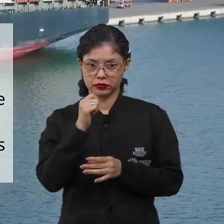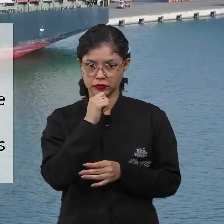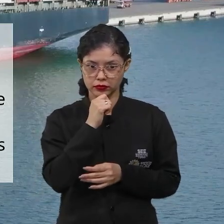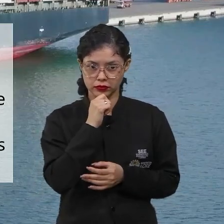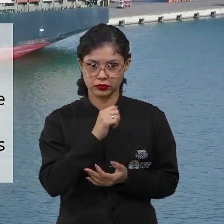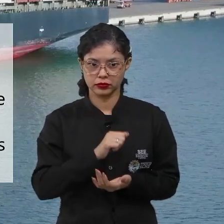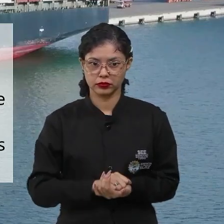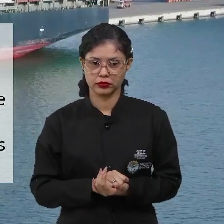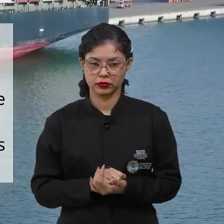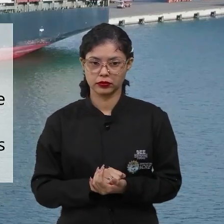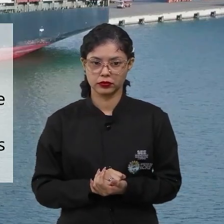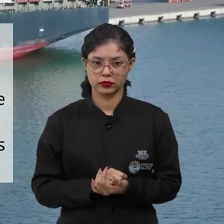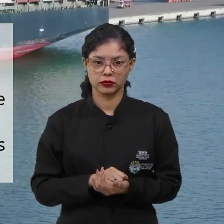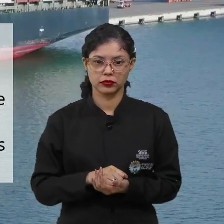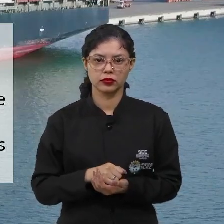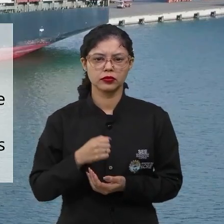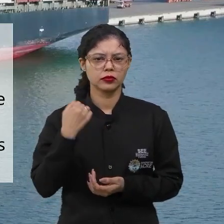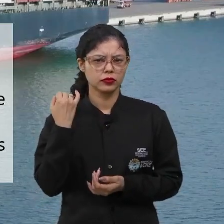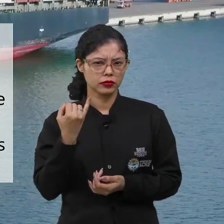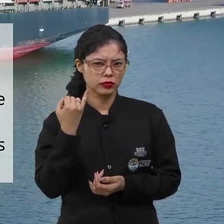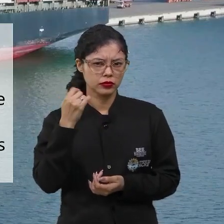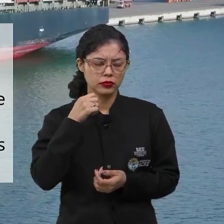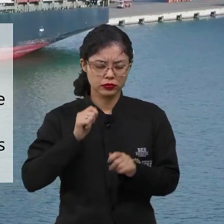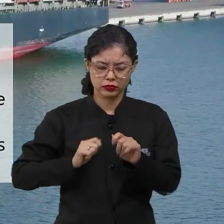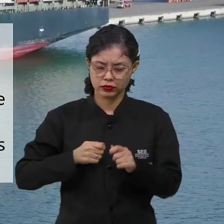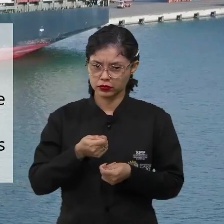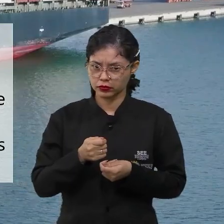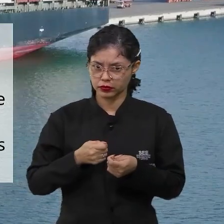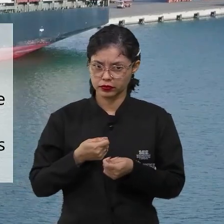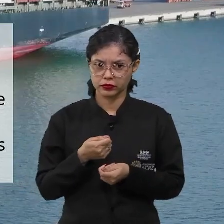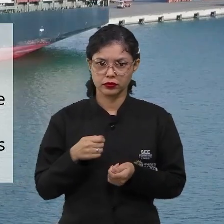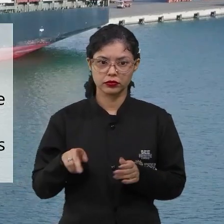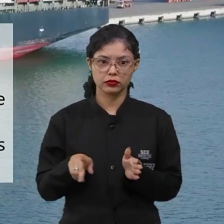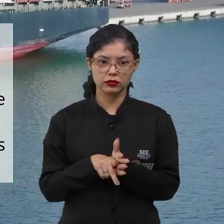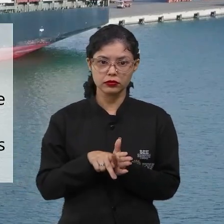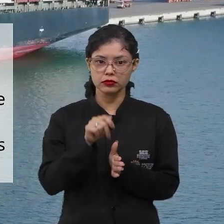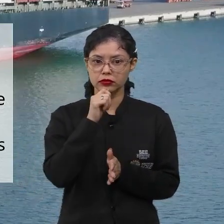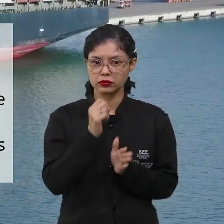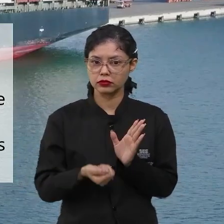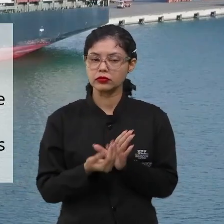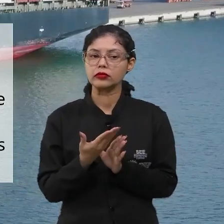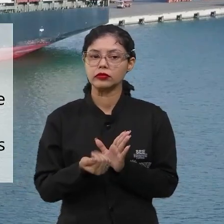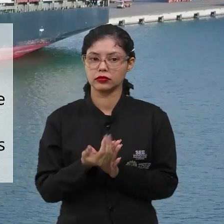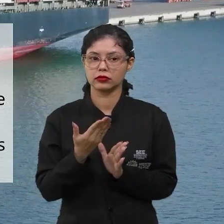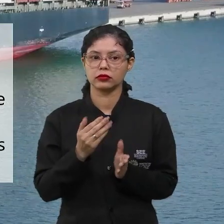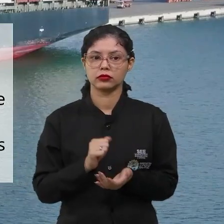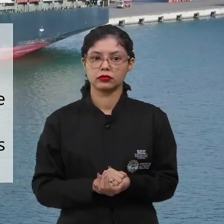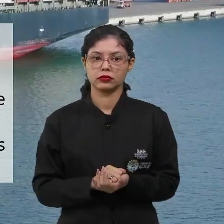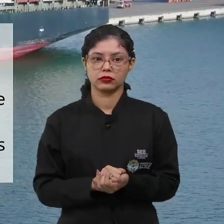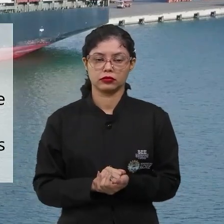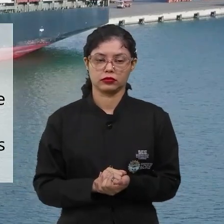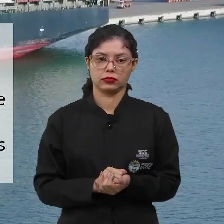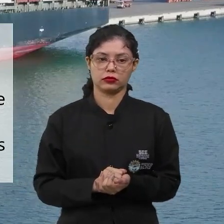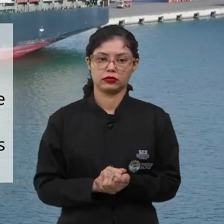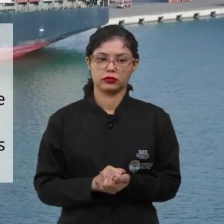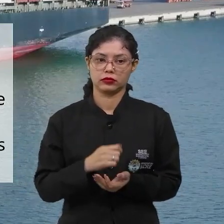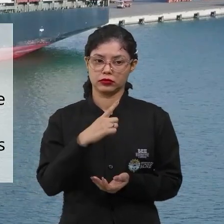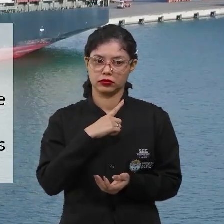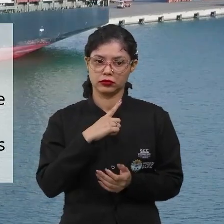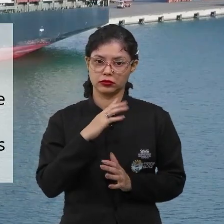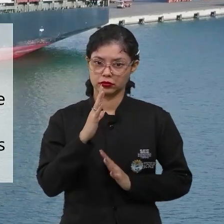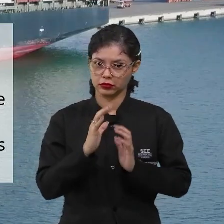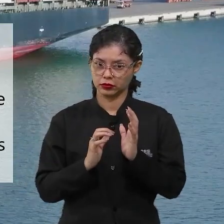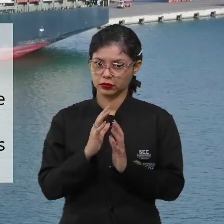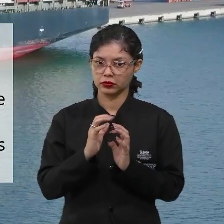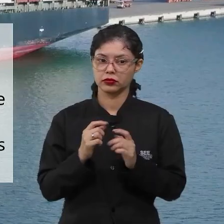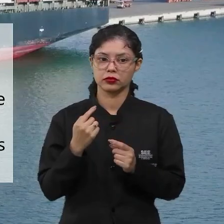uma pauta bem interessante que é justamente o controle aí por essas rotas comerciais. Então, existem conflitos,